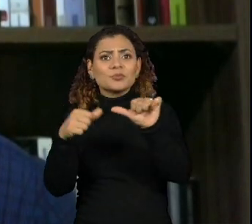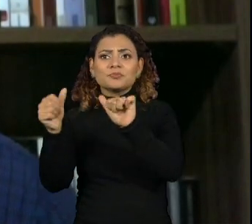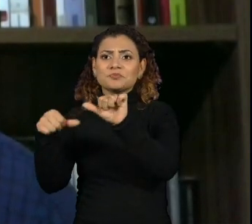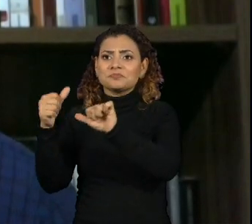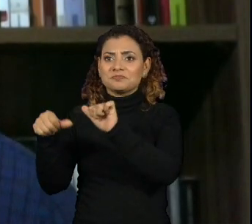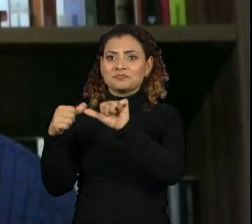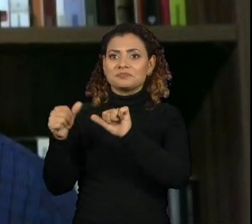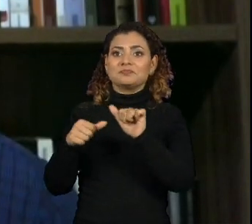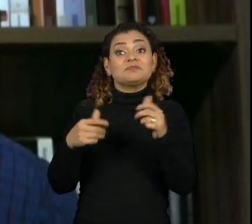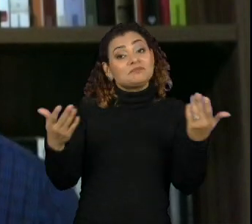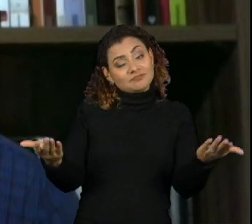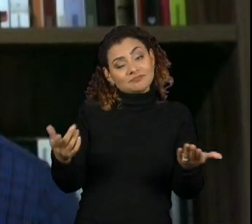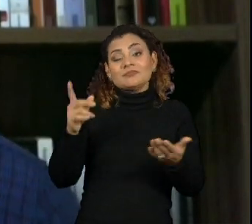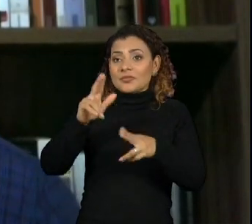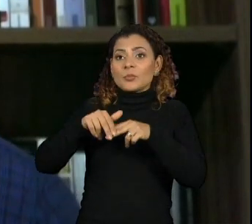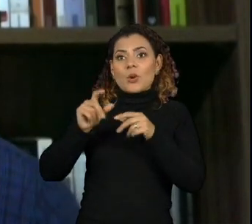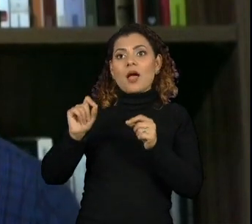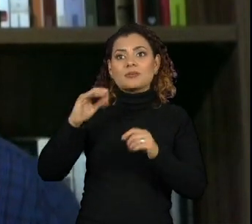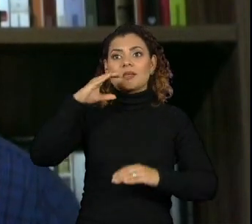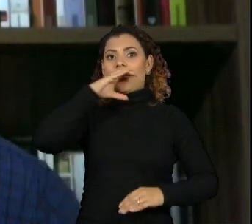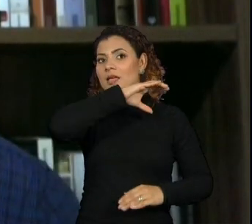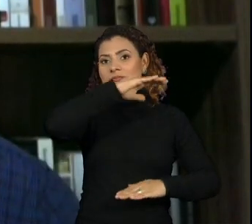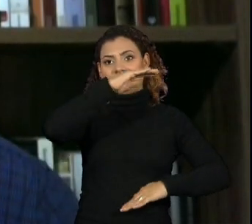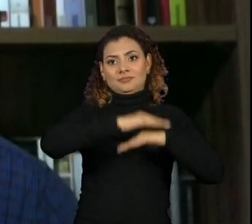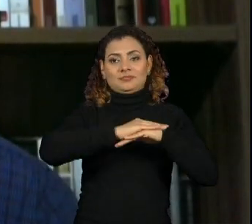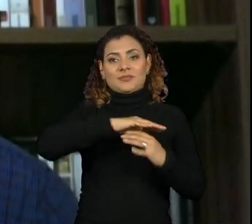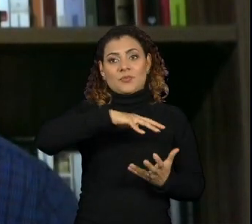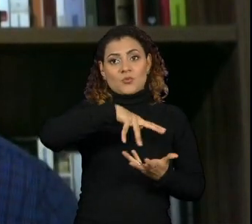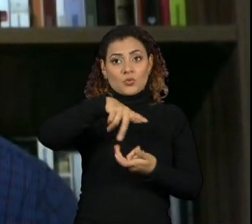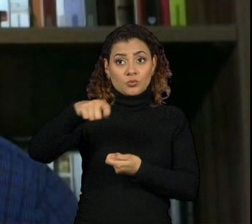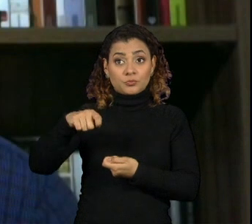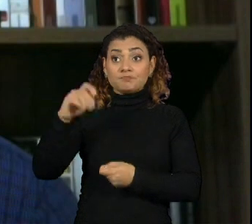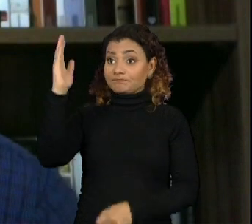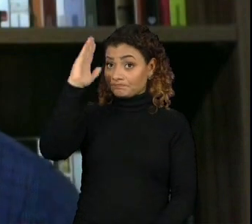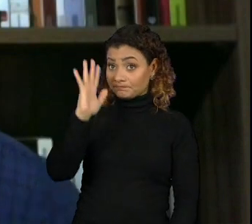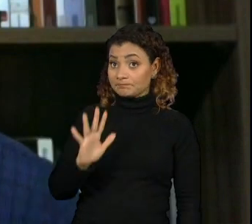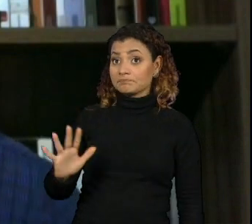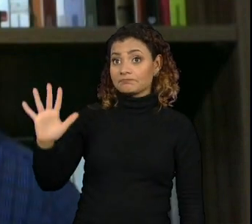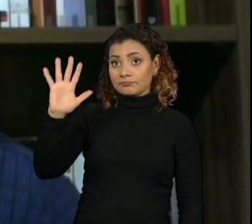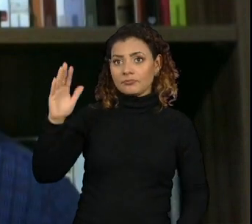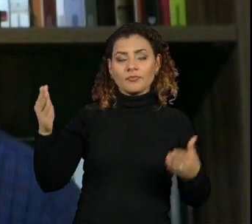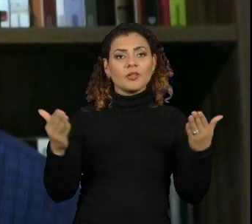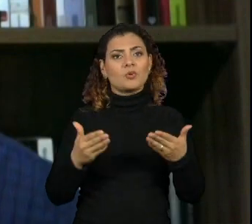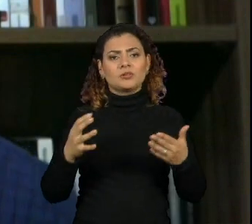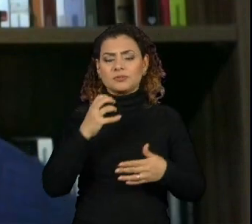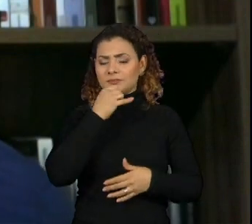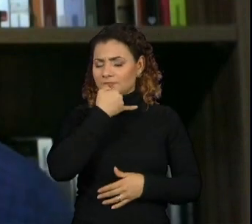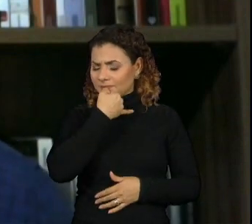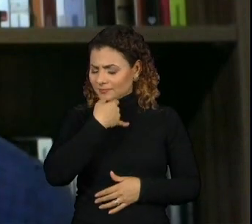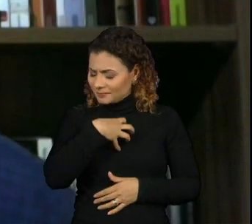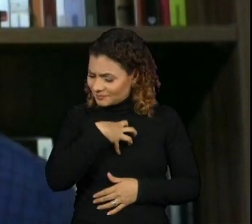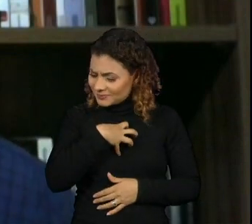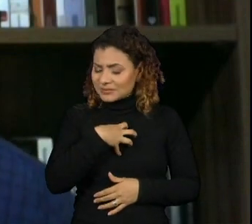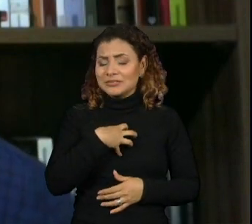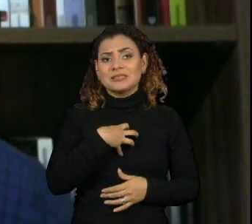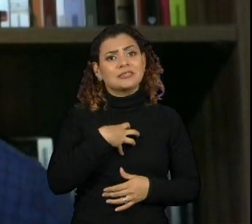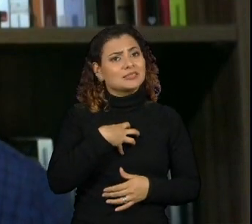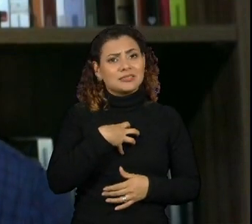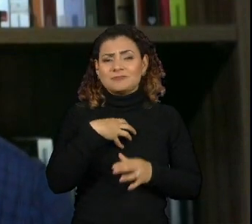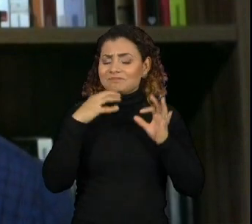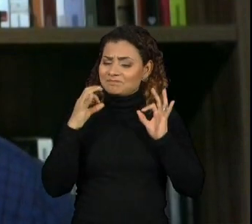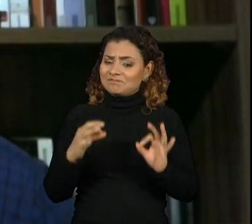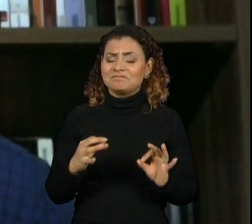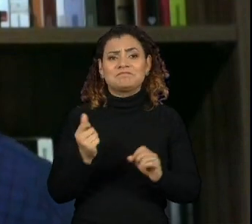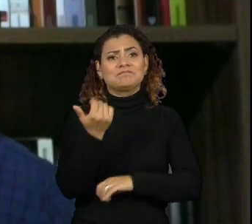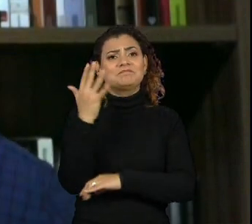claro, diz respeito ao aquecimento global. O Brasil vive uma tragédia ecológica também,